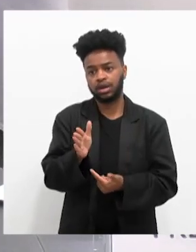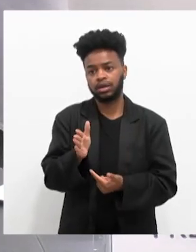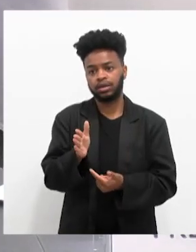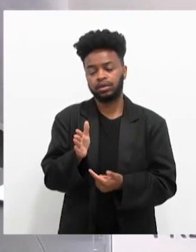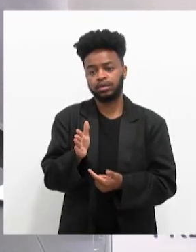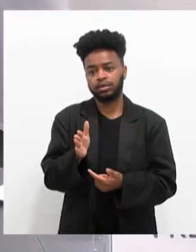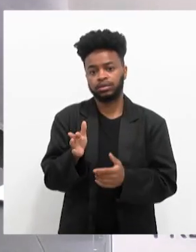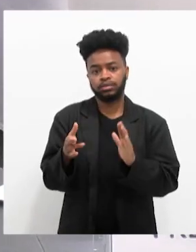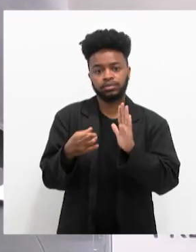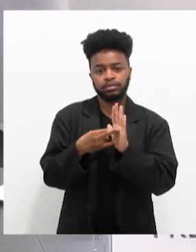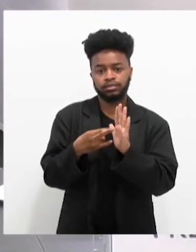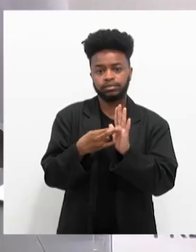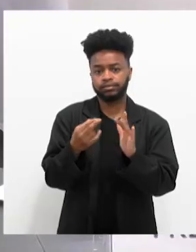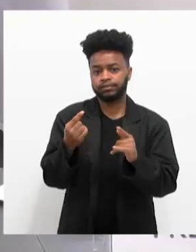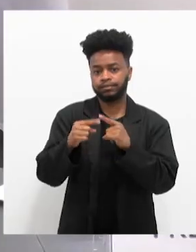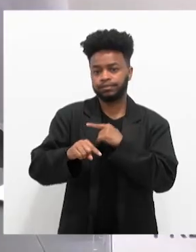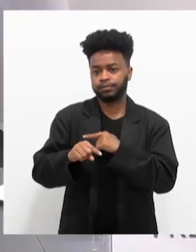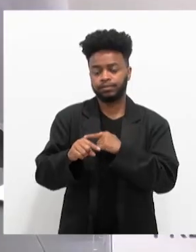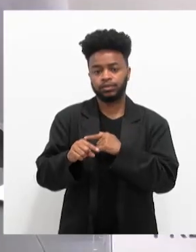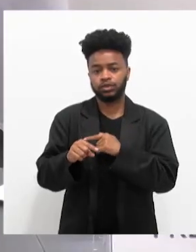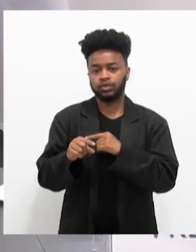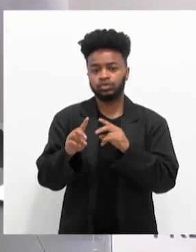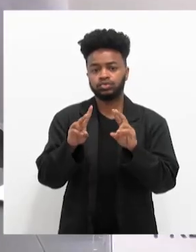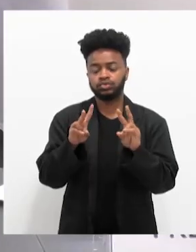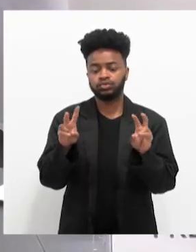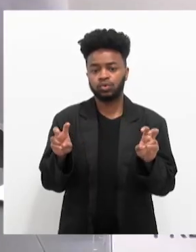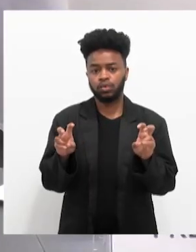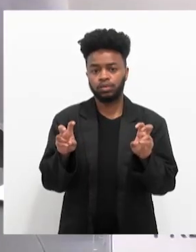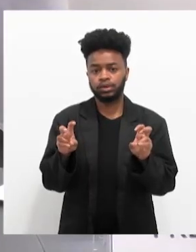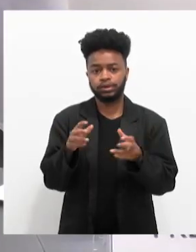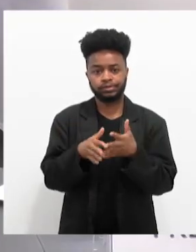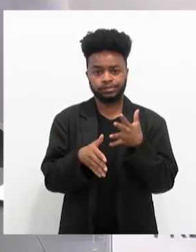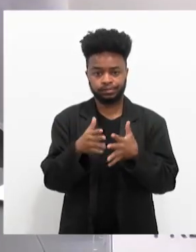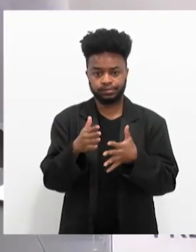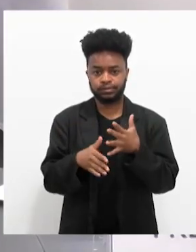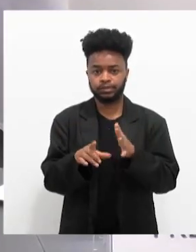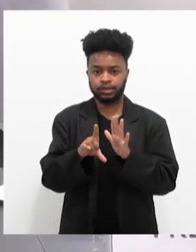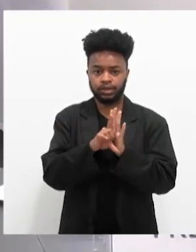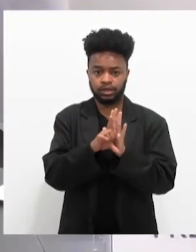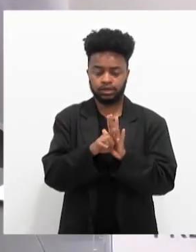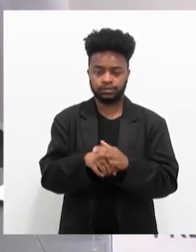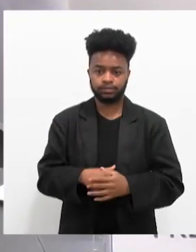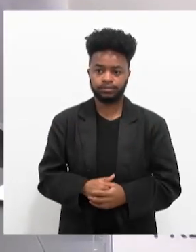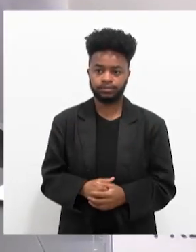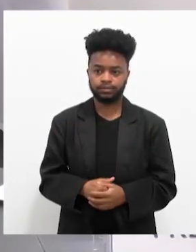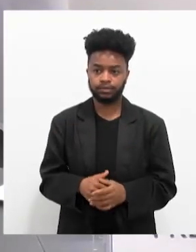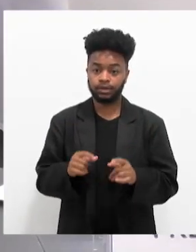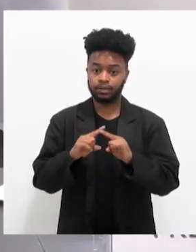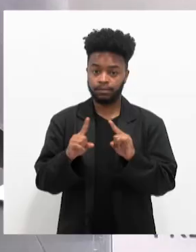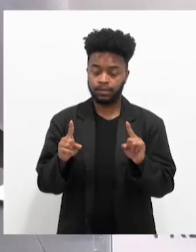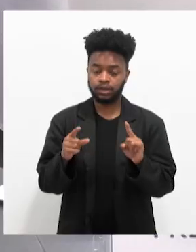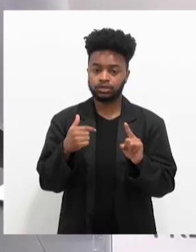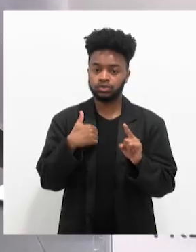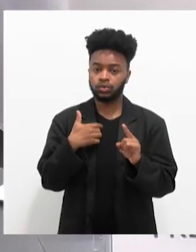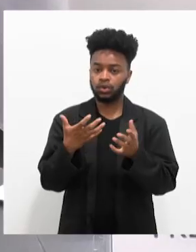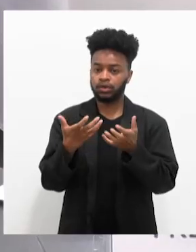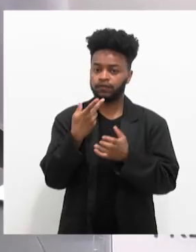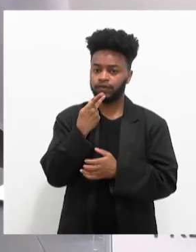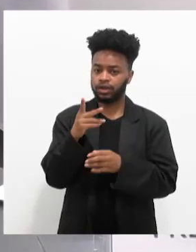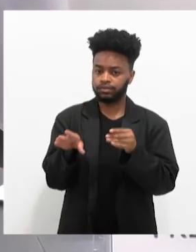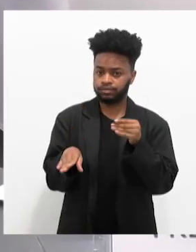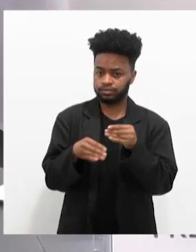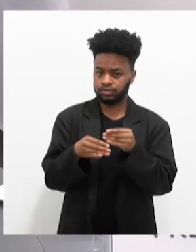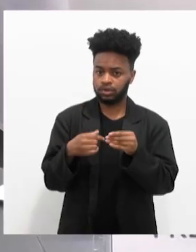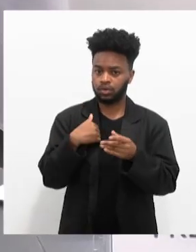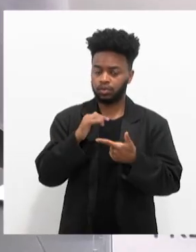nosso regimento interno no que diz respeito à predicabilidade, eventual predicabilidade da matéria. Mas eu iria além, eu me permito aqui apresentar